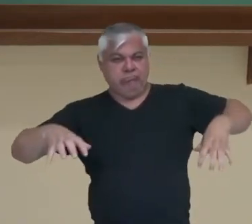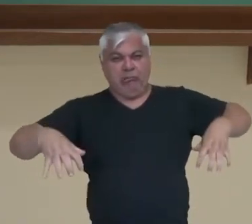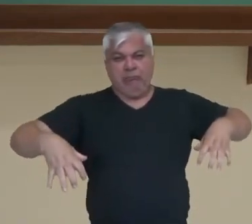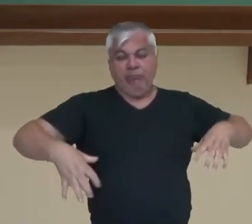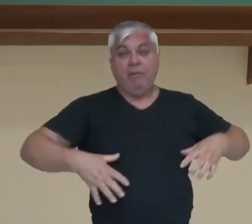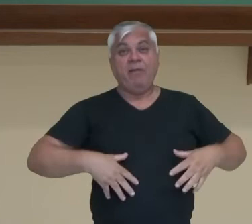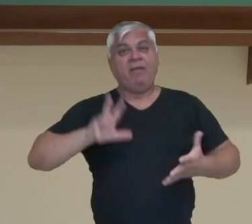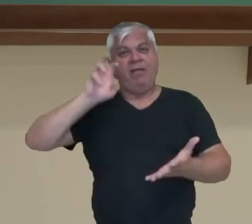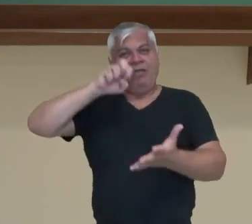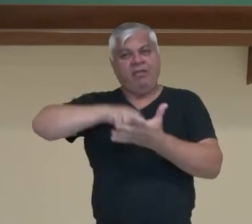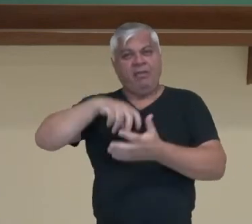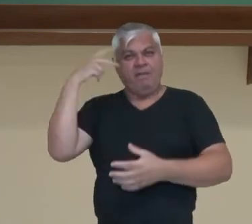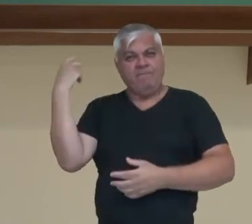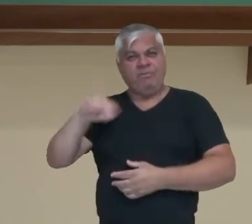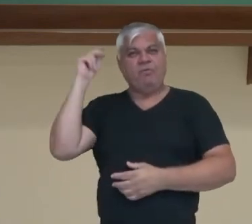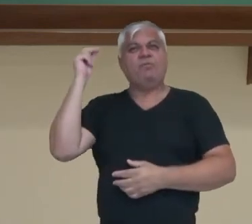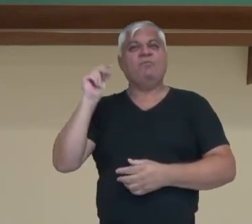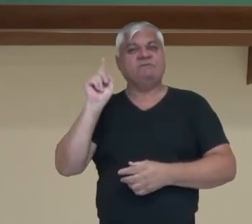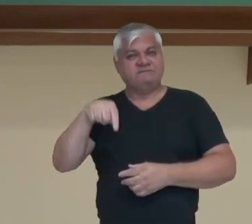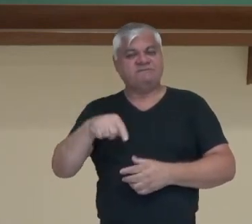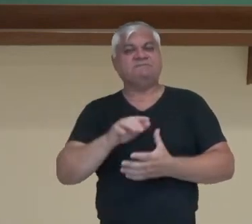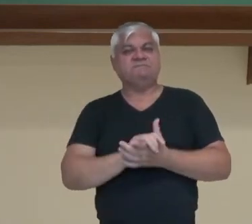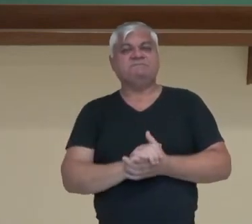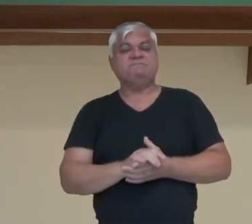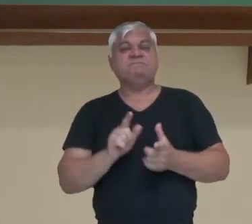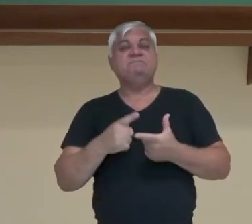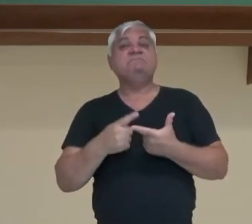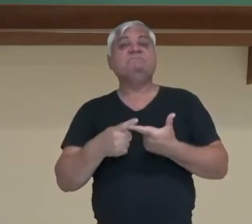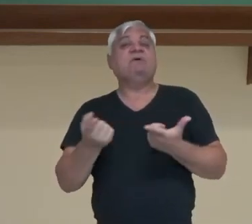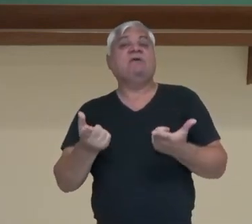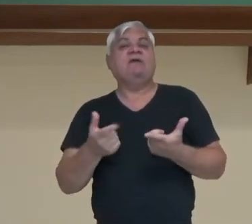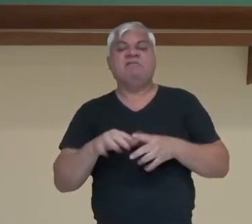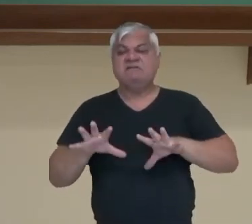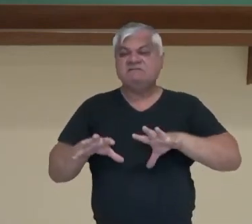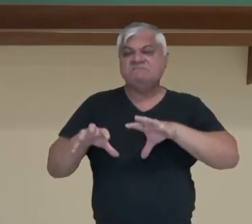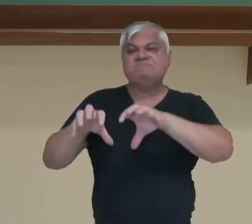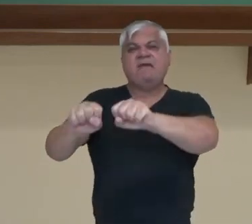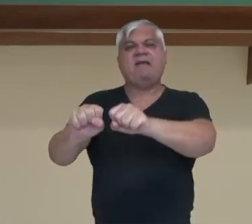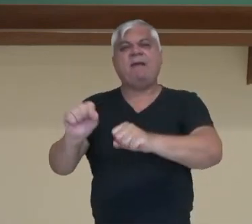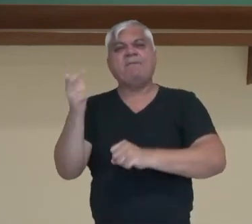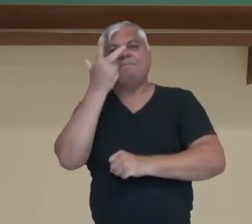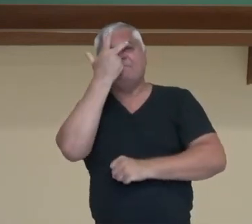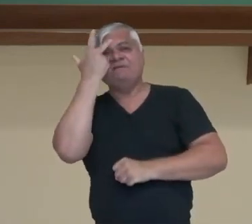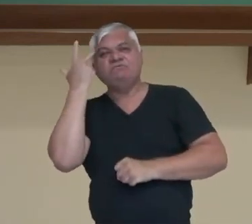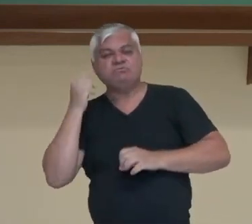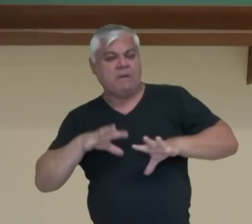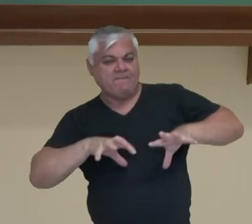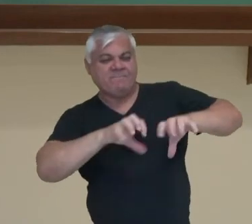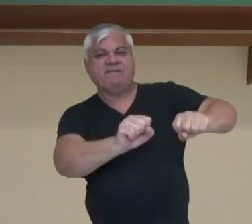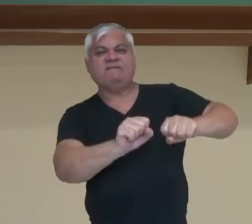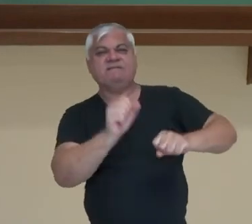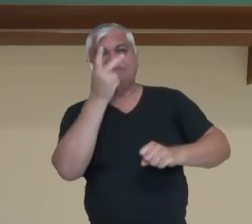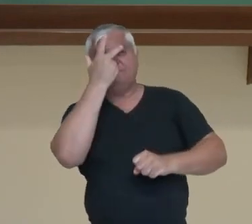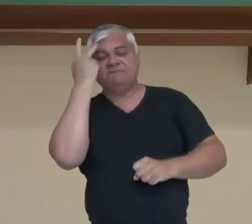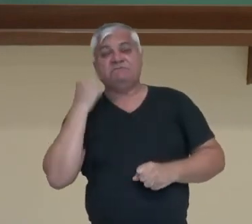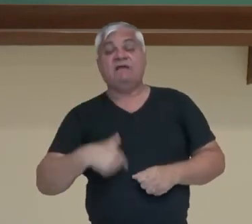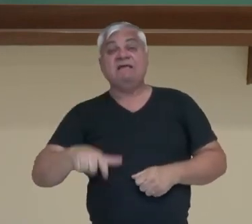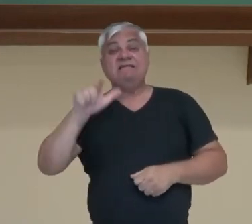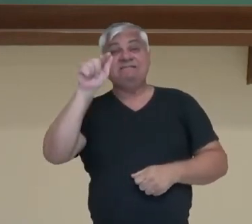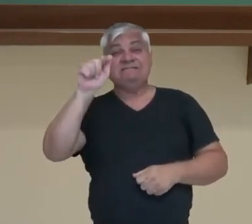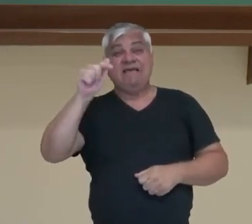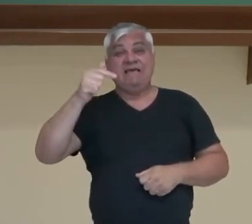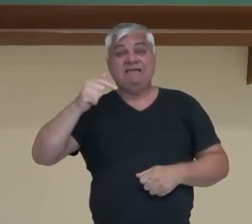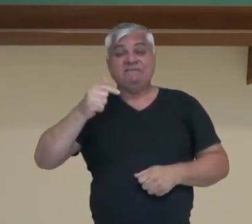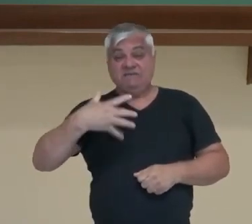Você vai ter que contar um monstro ali, e para o monstro não devorar as pessoas na ilha, ele queria 7 crianças meninas,